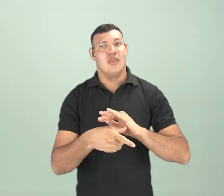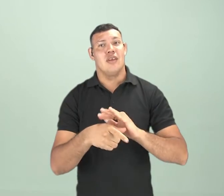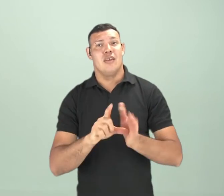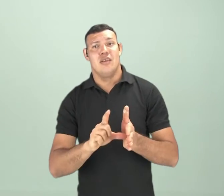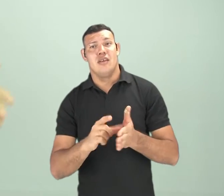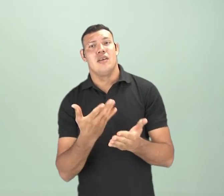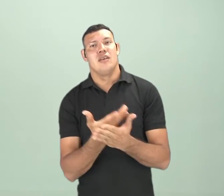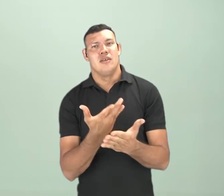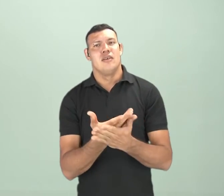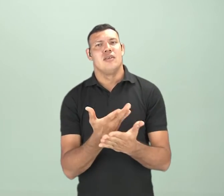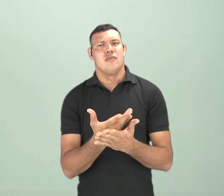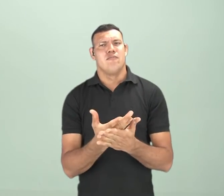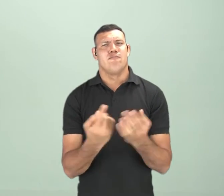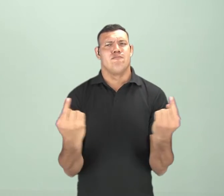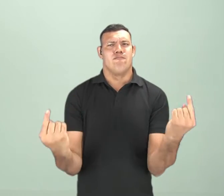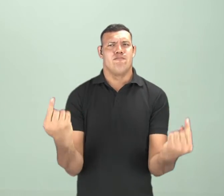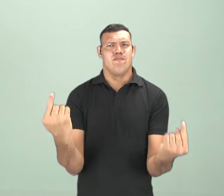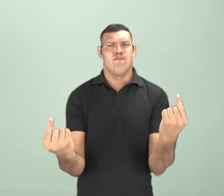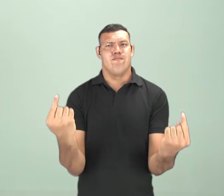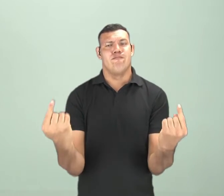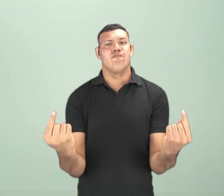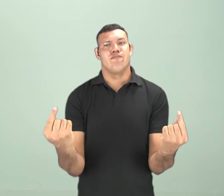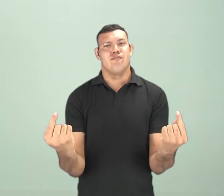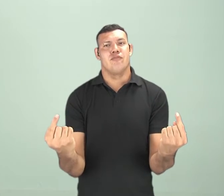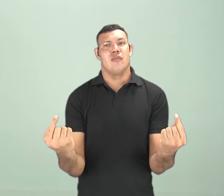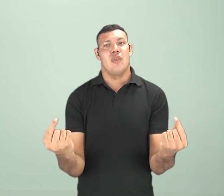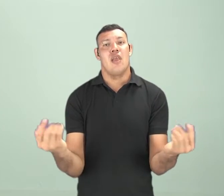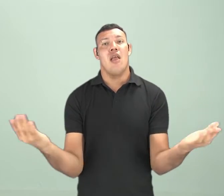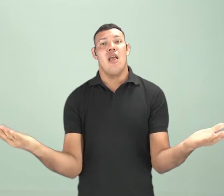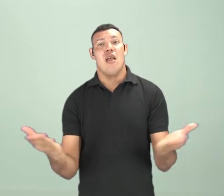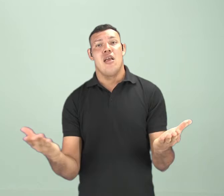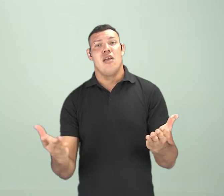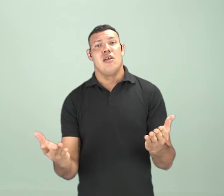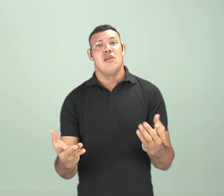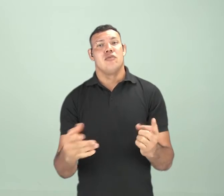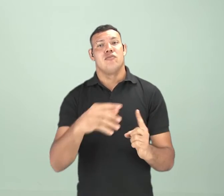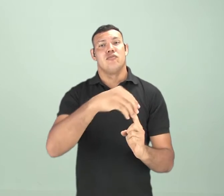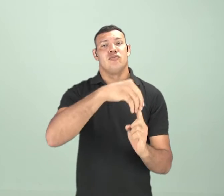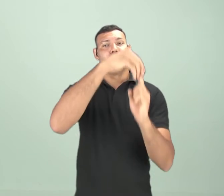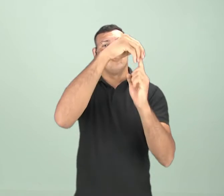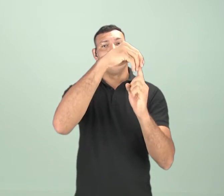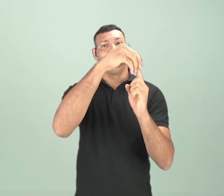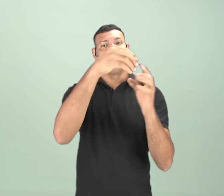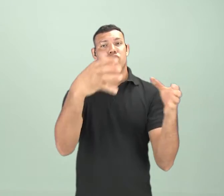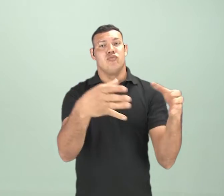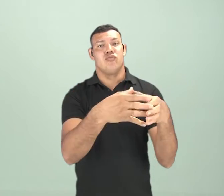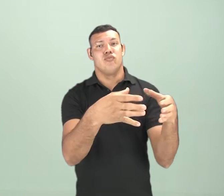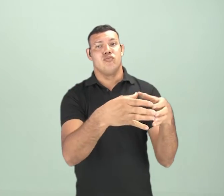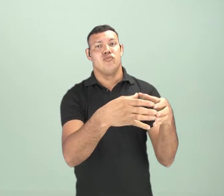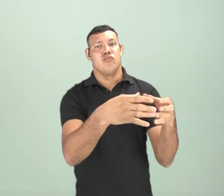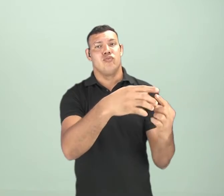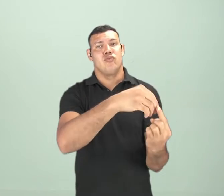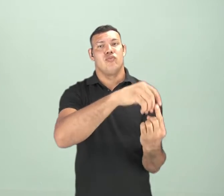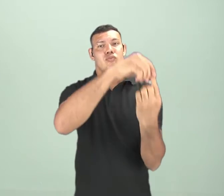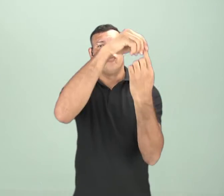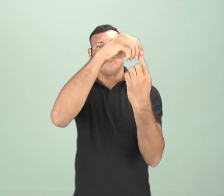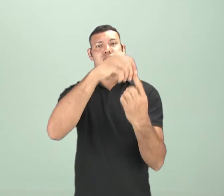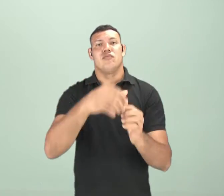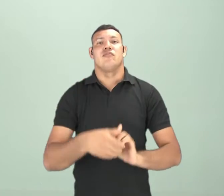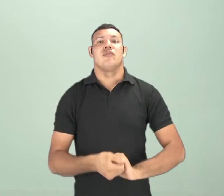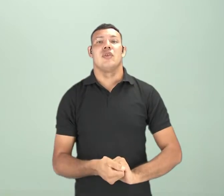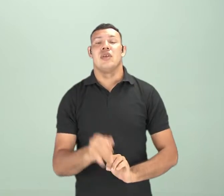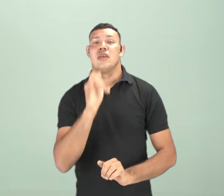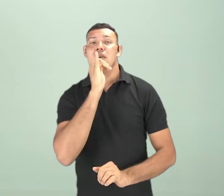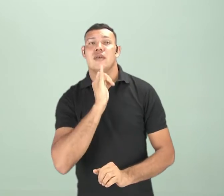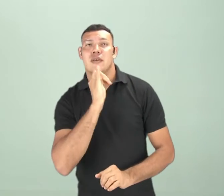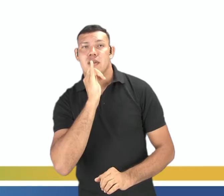comparativo, que era entre duas coisas, geralmente. Agora esse aqui é uma coisa em relação a um grupo. Tudo bem? Então nós temos aqui como